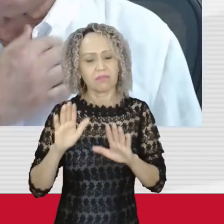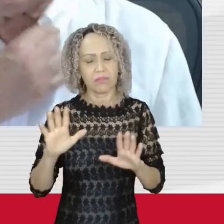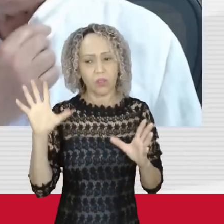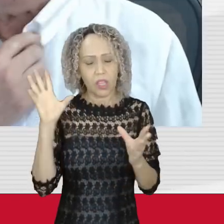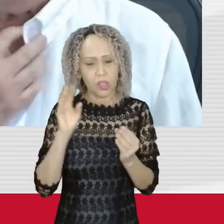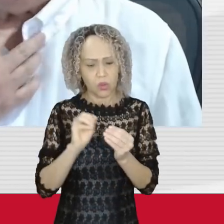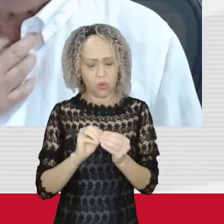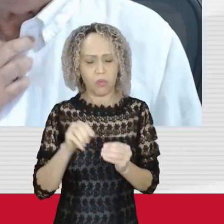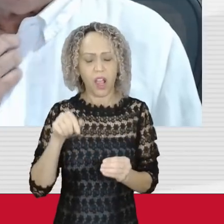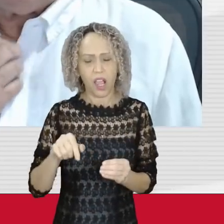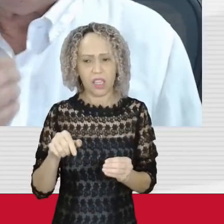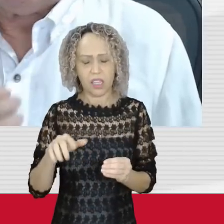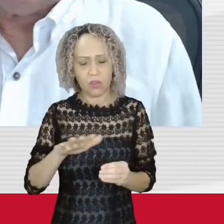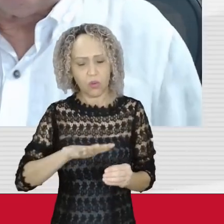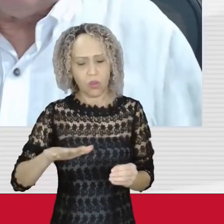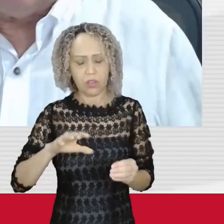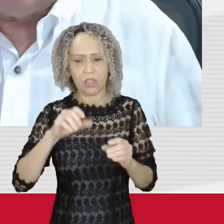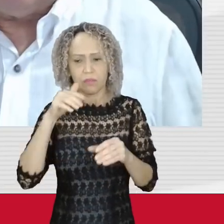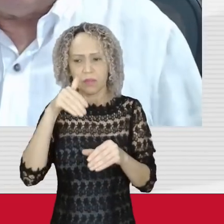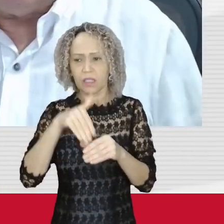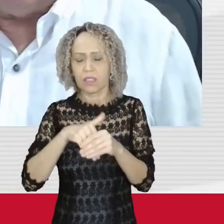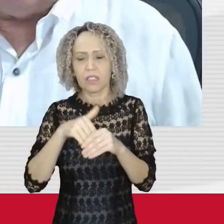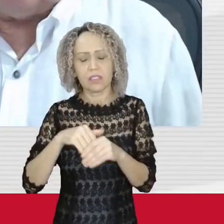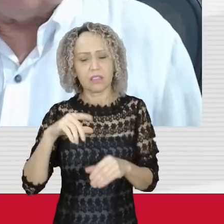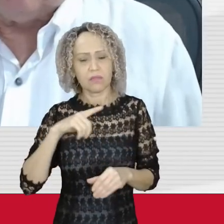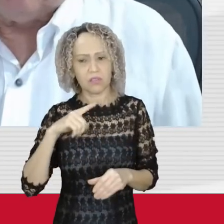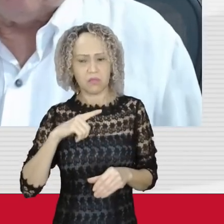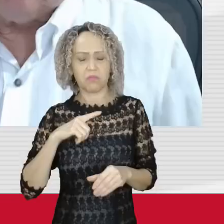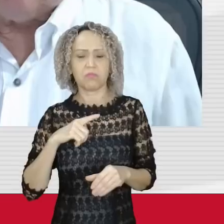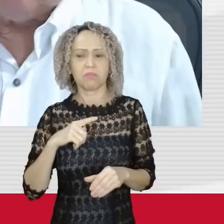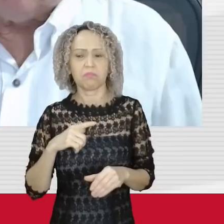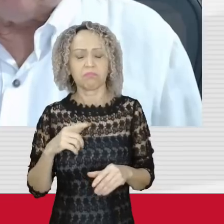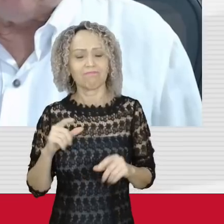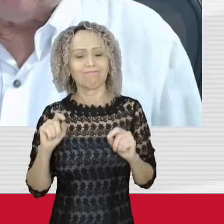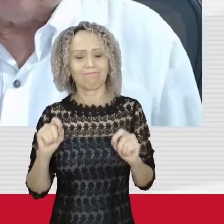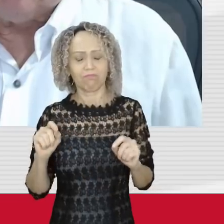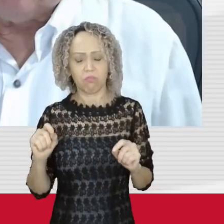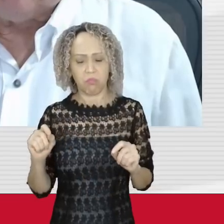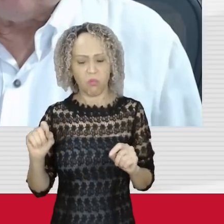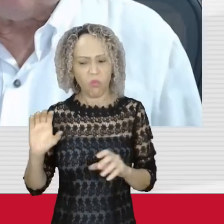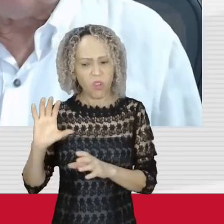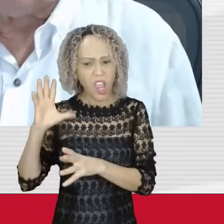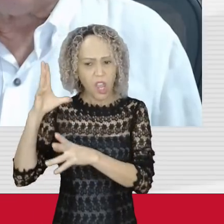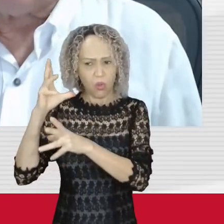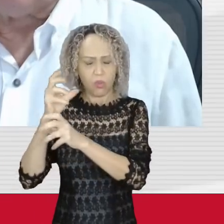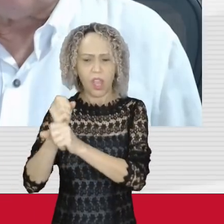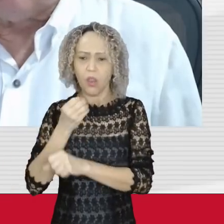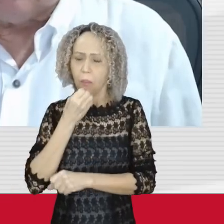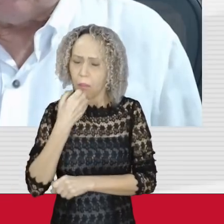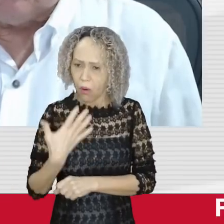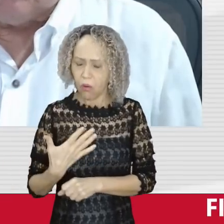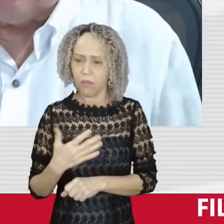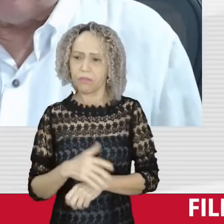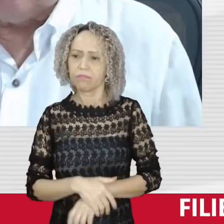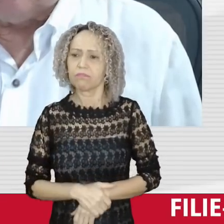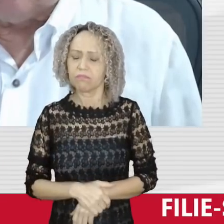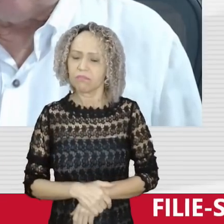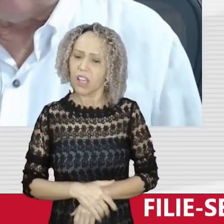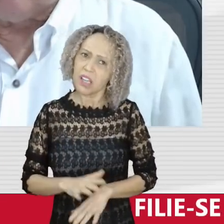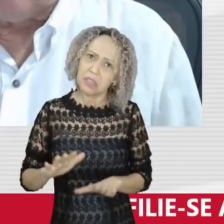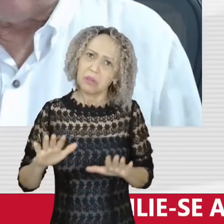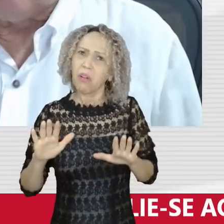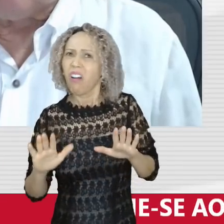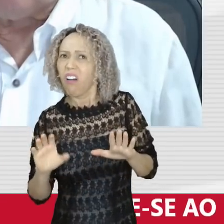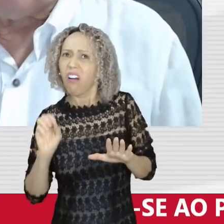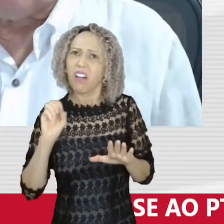campo, nas eleições, mesmo não tendo sido eleitas as candidaturas majoritárias. Mas tivemos um bom